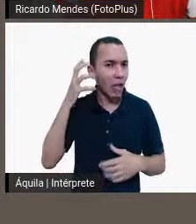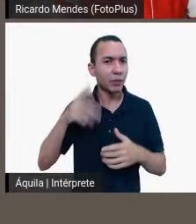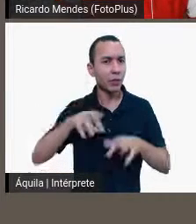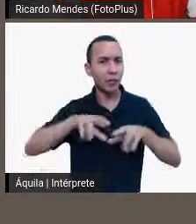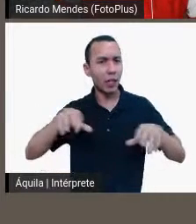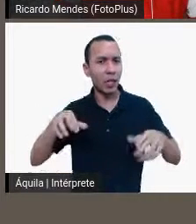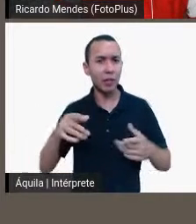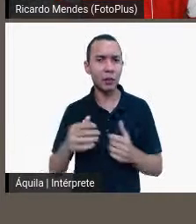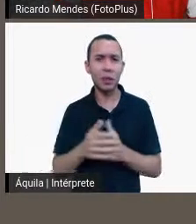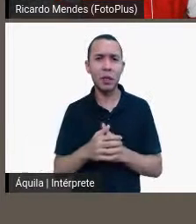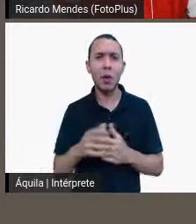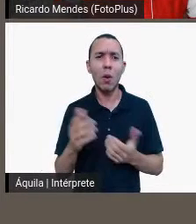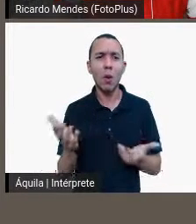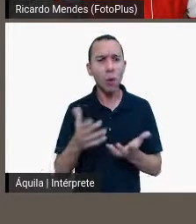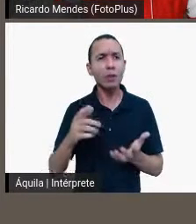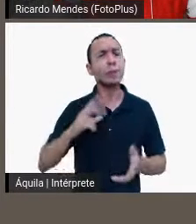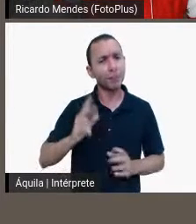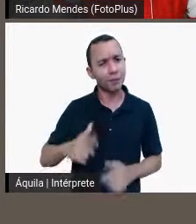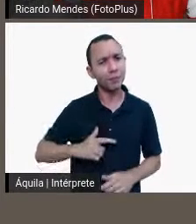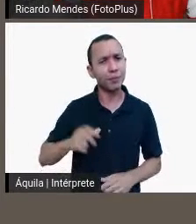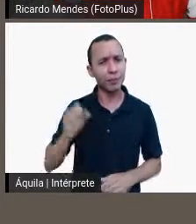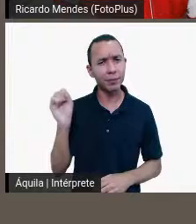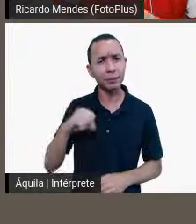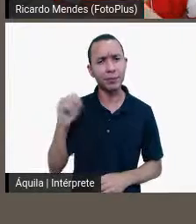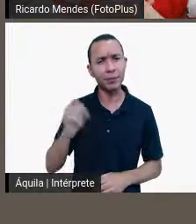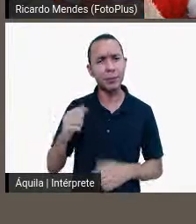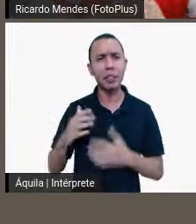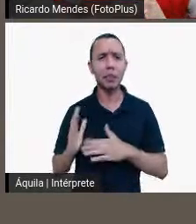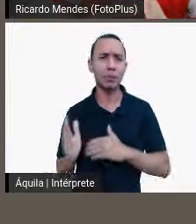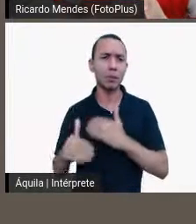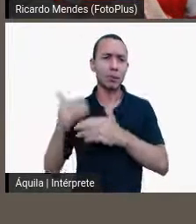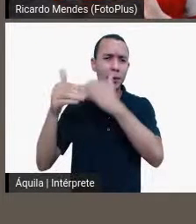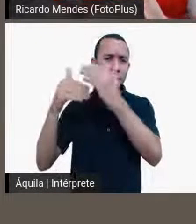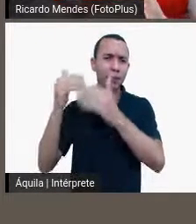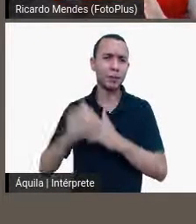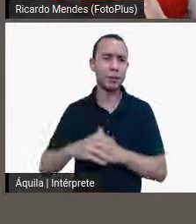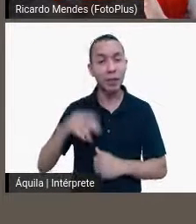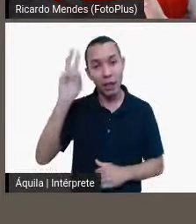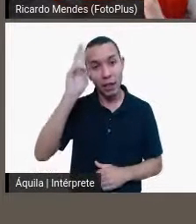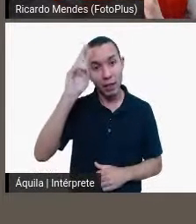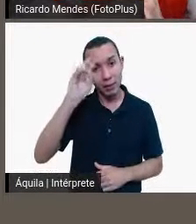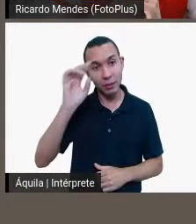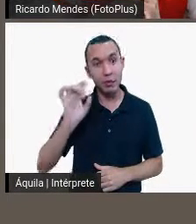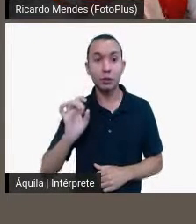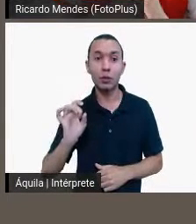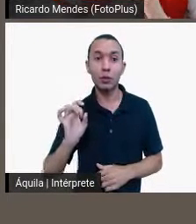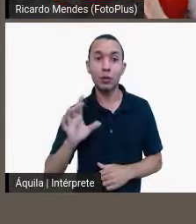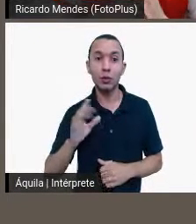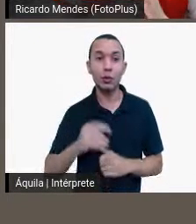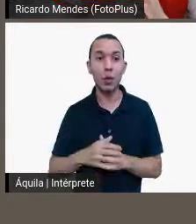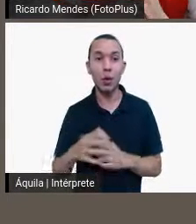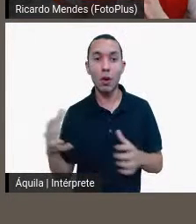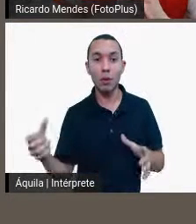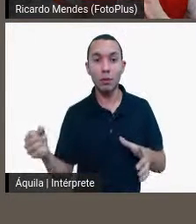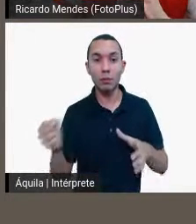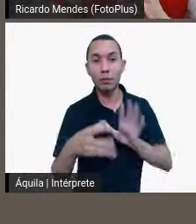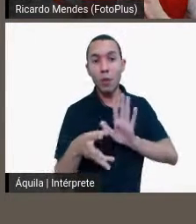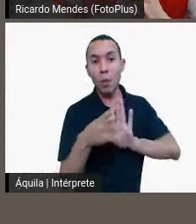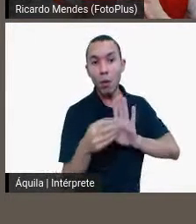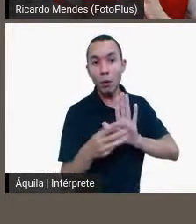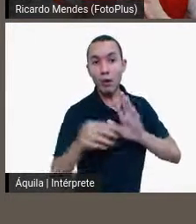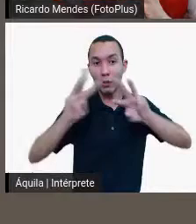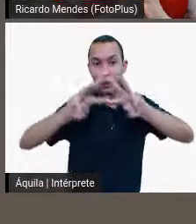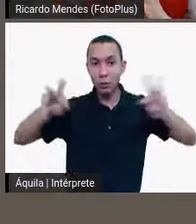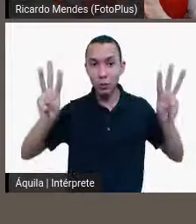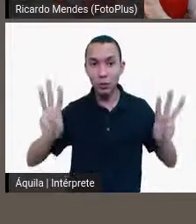escaparam entre nós a esse tardio desenvolvimento. Lembre-se que apenas com a introdução do modelo dos museus da imagem e